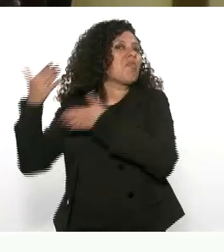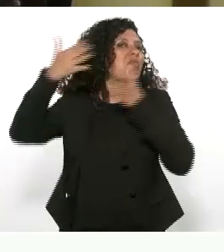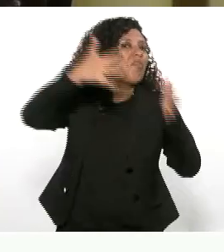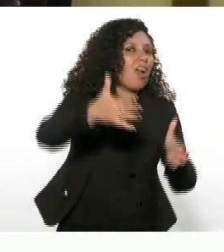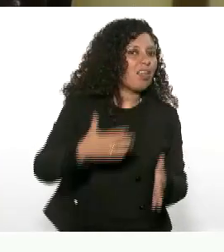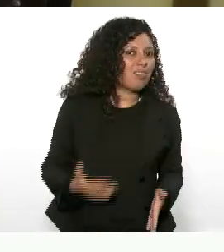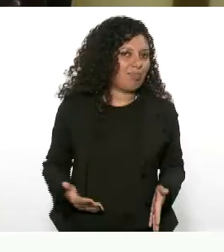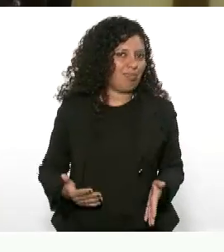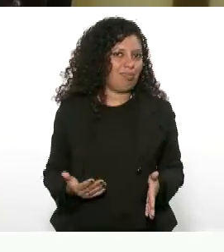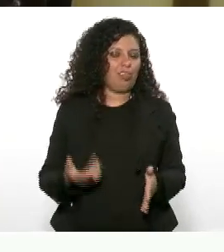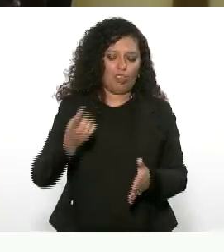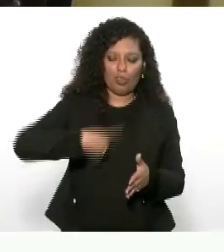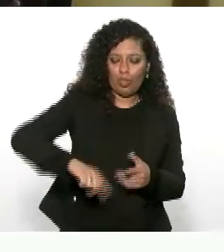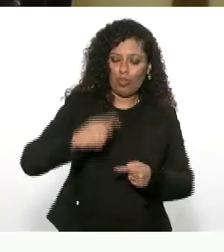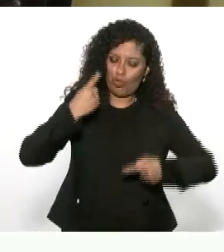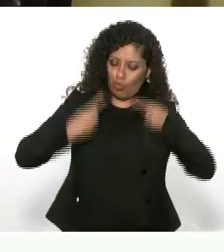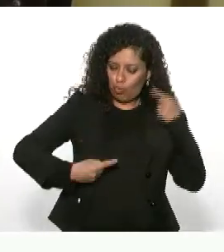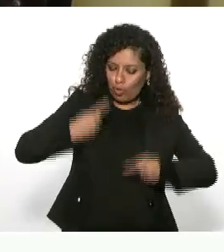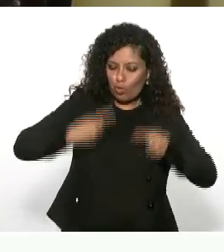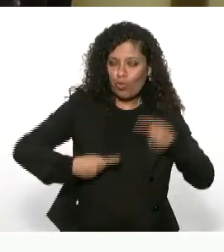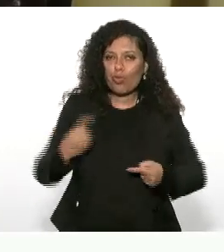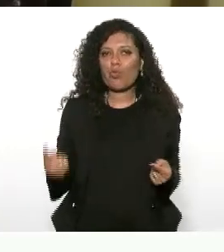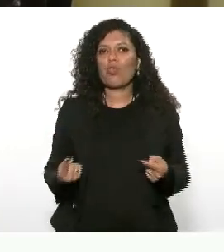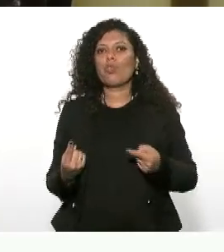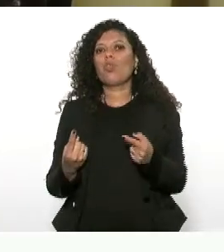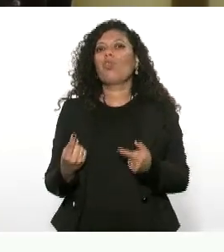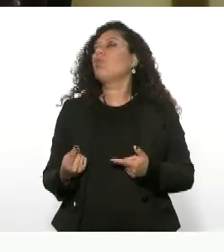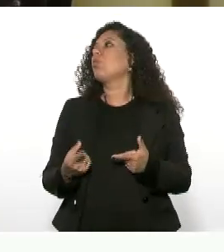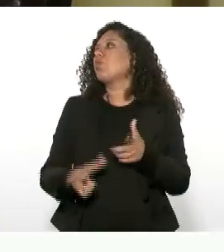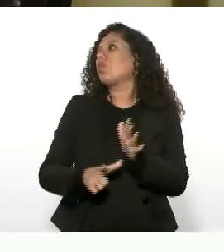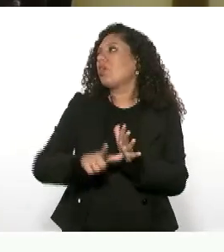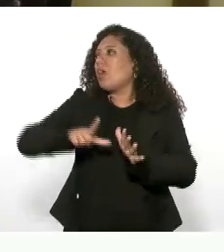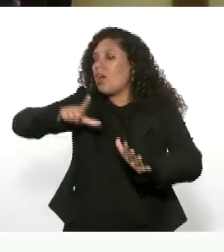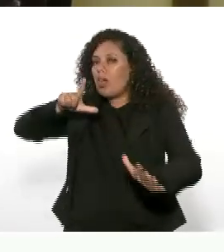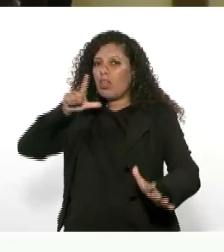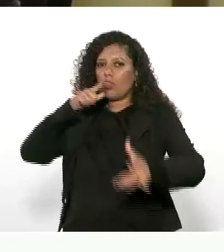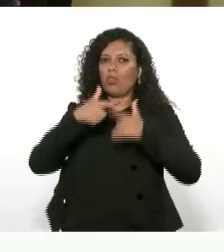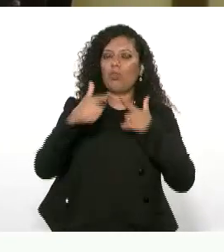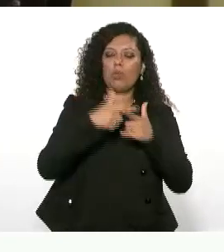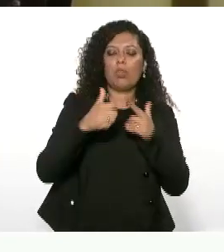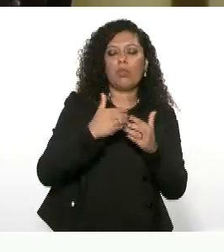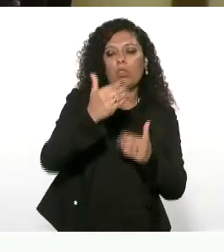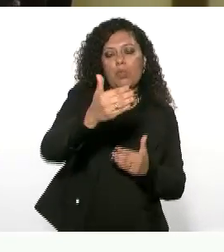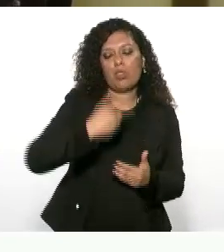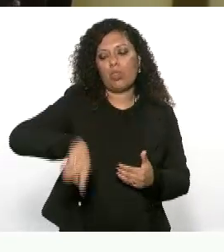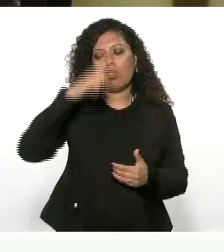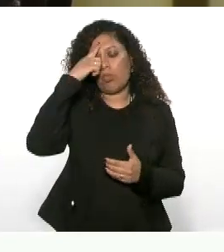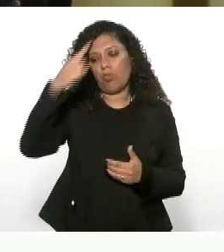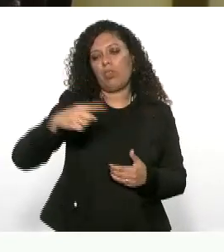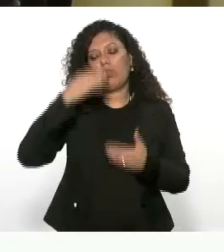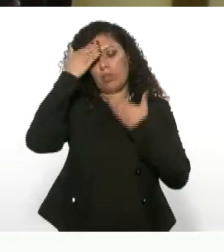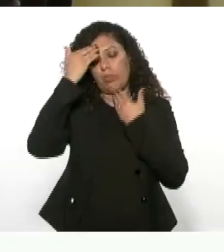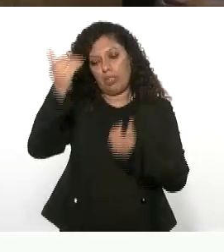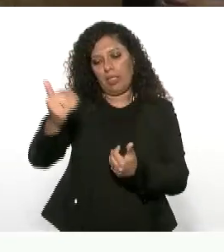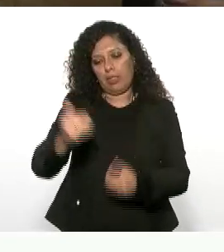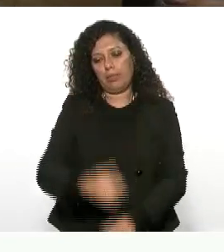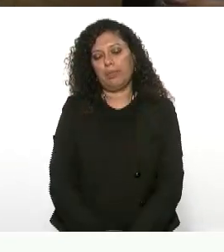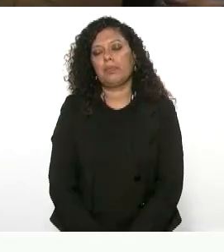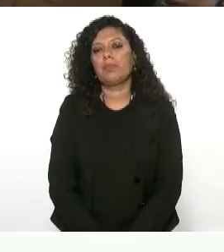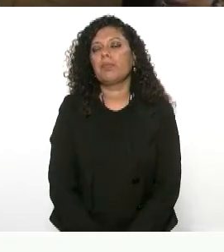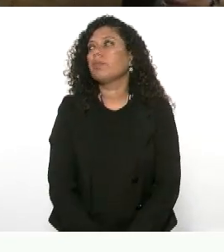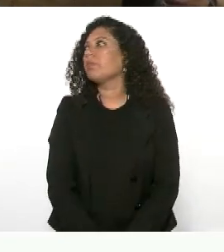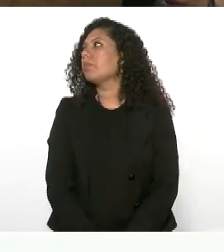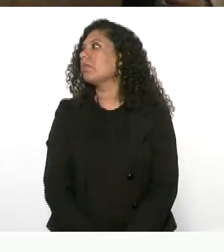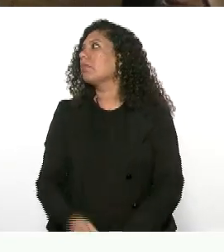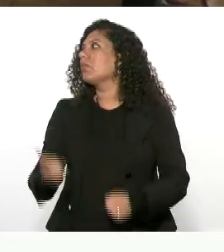gente precisa discutir prevenção, não sei em que eixo, deputada, mas é uma questão também a ser tratada, tá? Obrigada. Doutora Denise